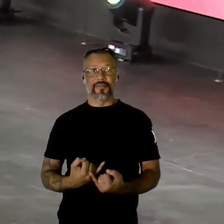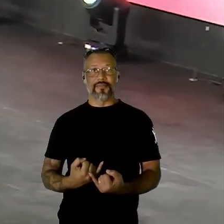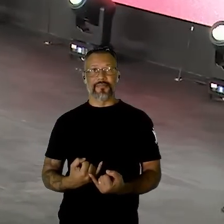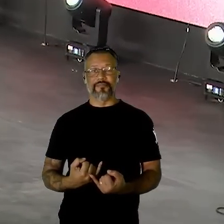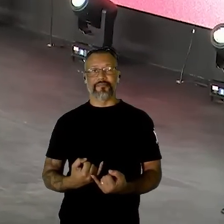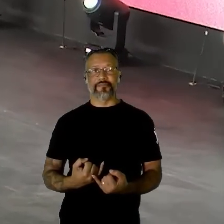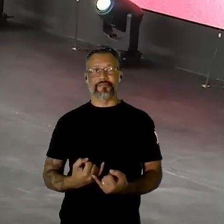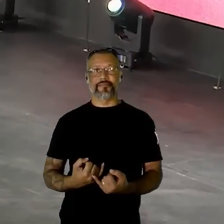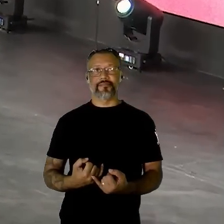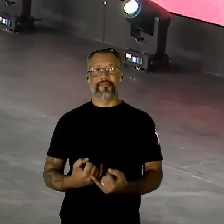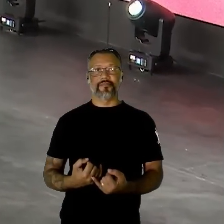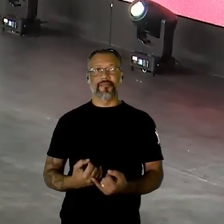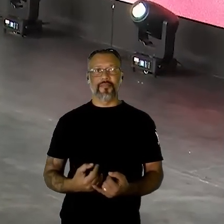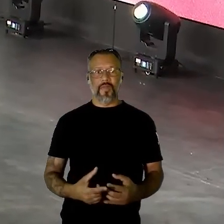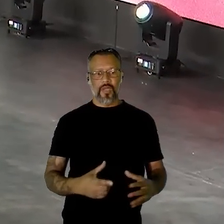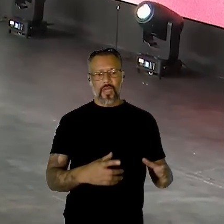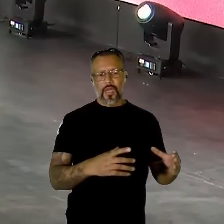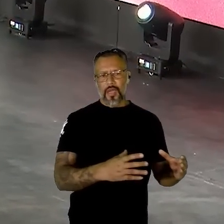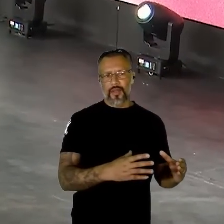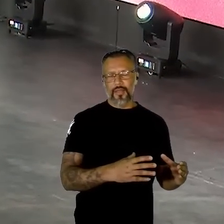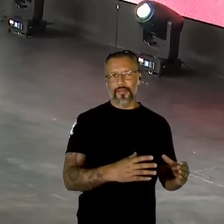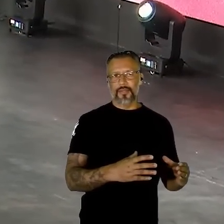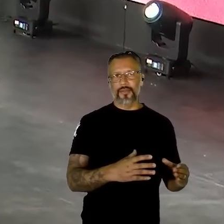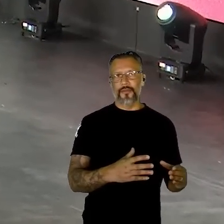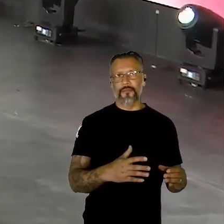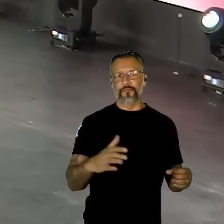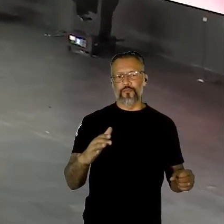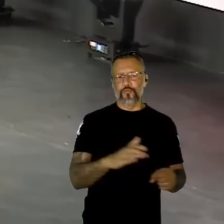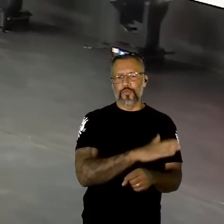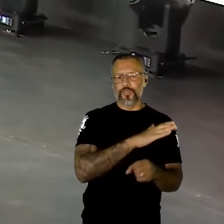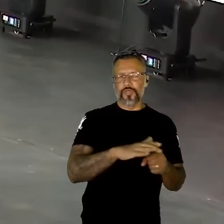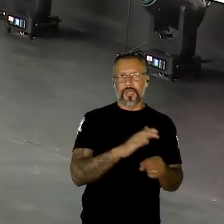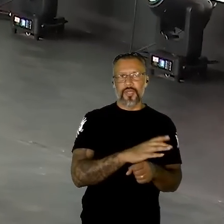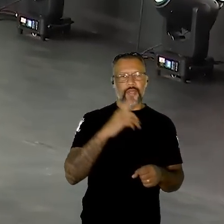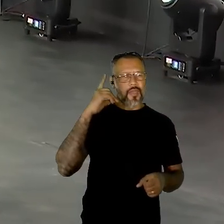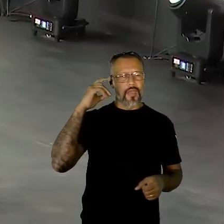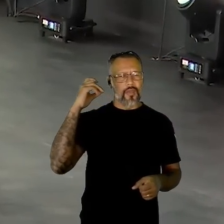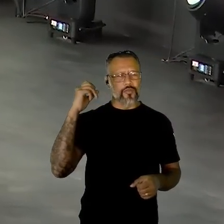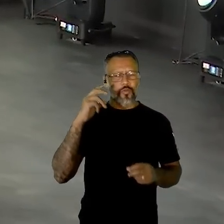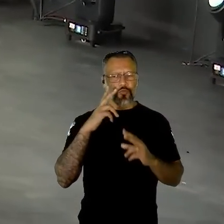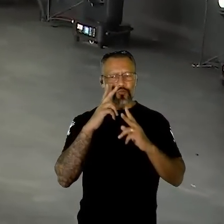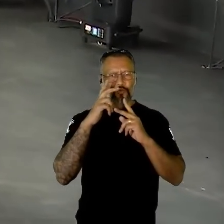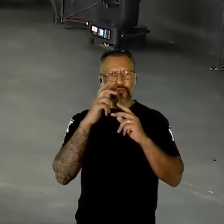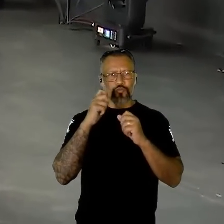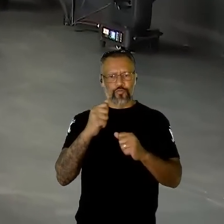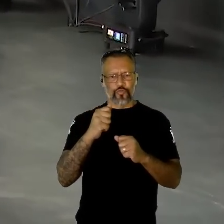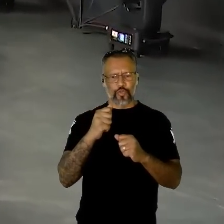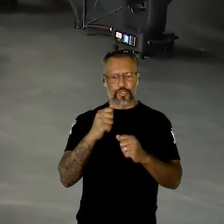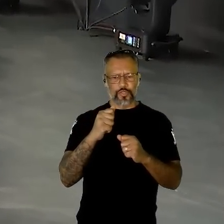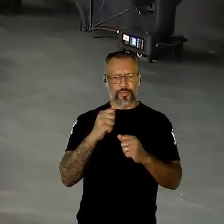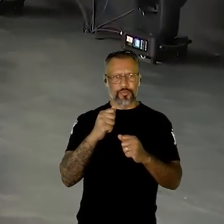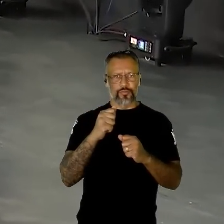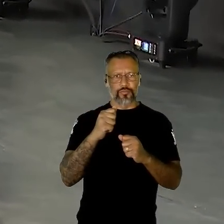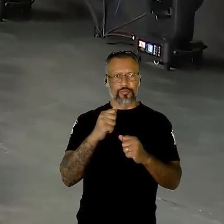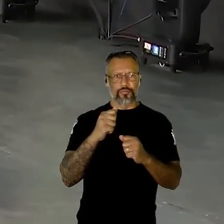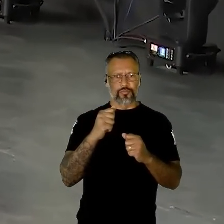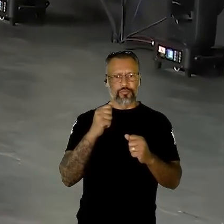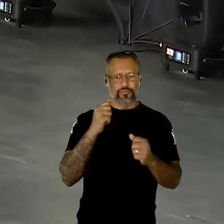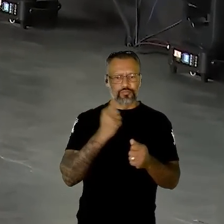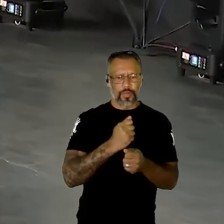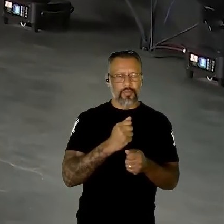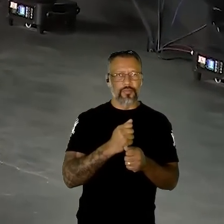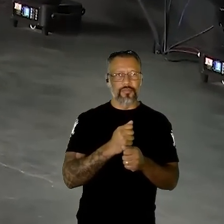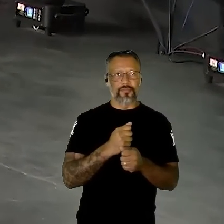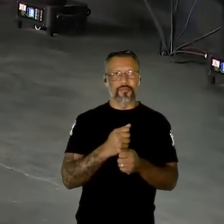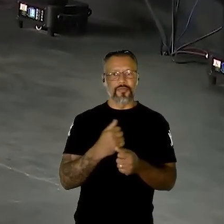a lata cheia ela tem um som conciso ela tá vazia ela é histérica ela